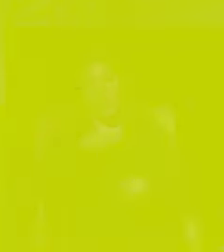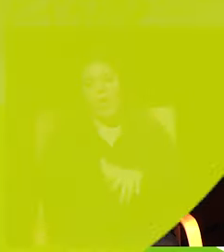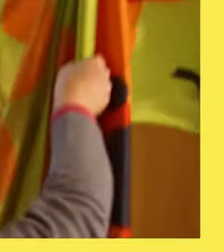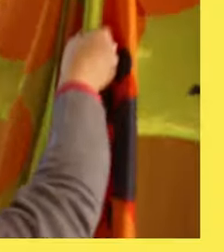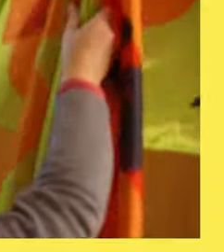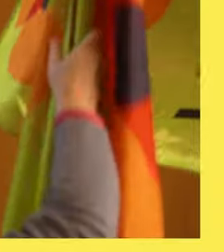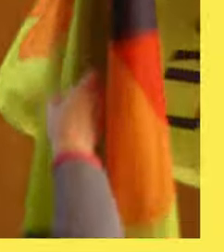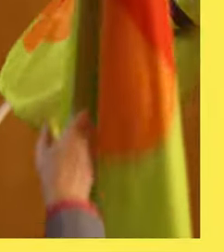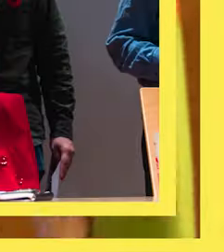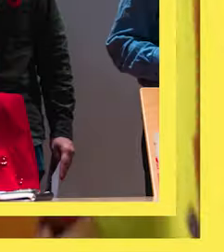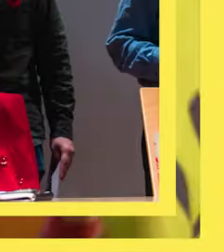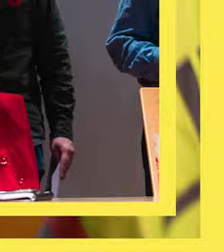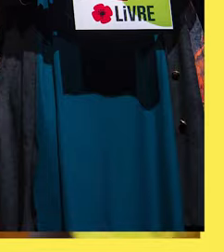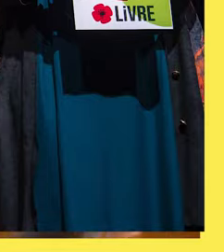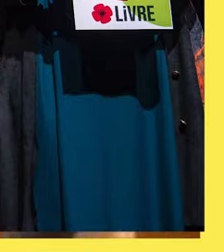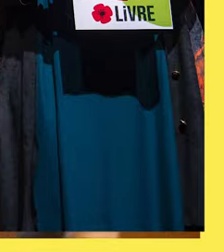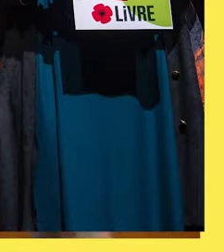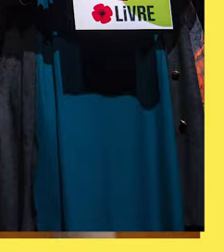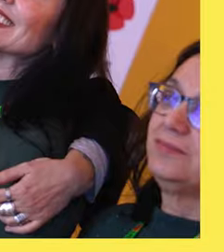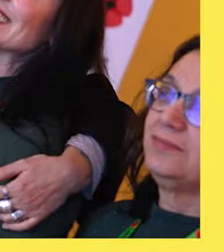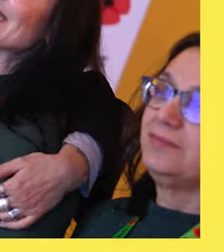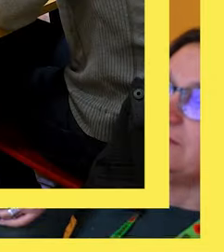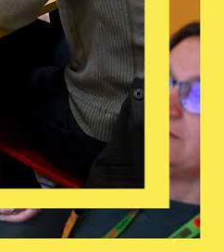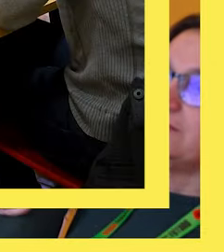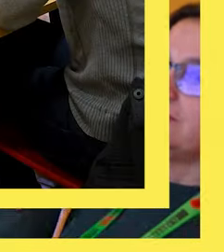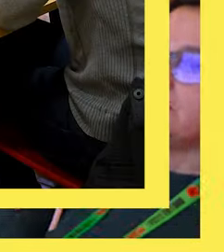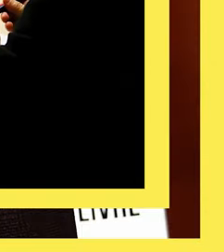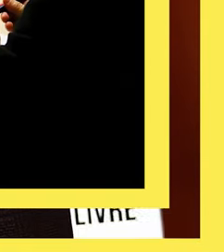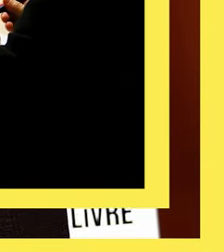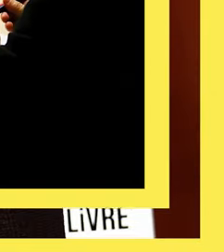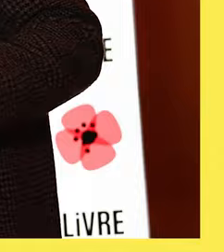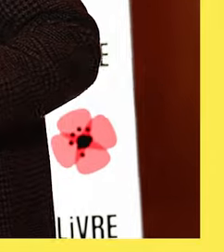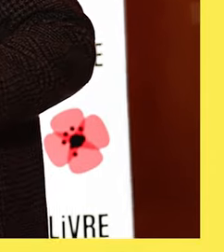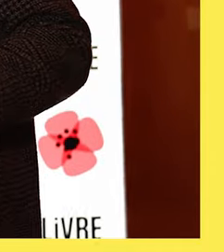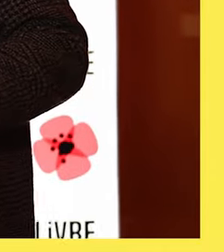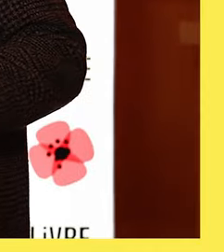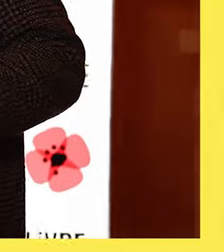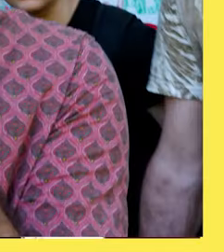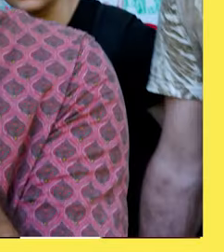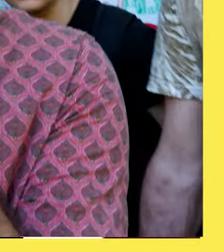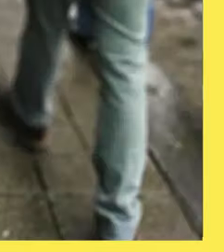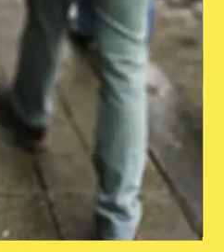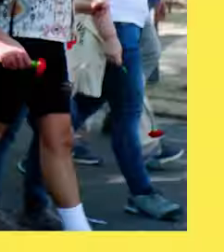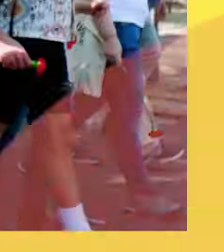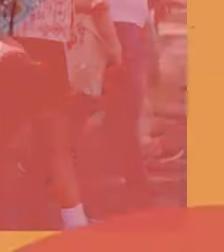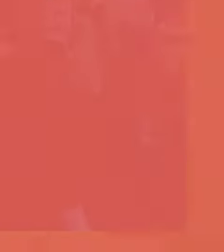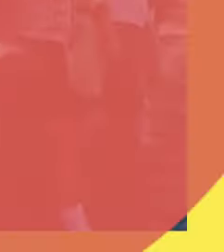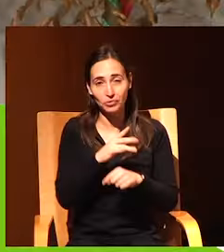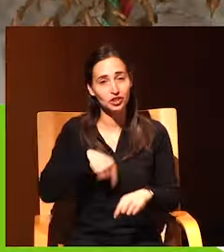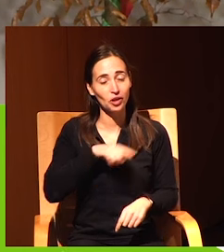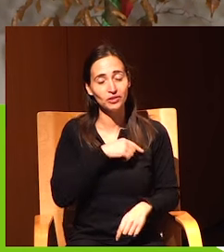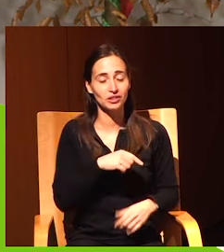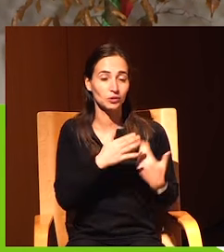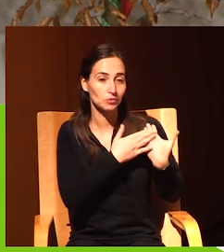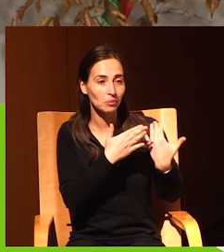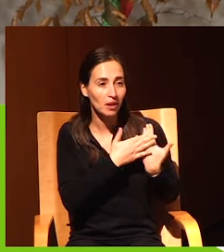política assinamos este contrato com o futuro com a defesa inabalável dos direitos humanos e de uma Europa solidária o